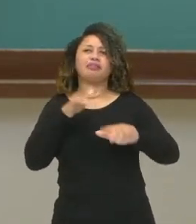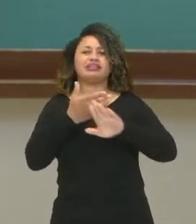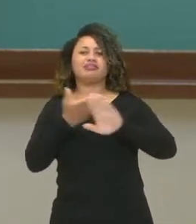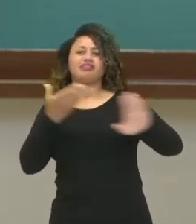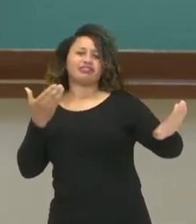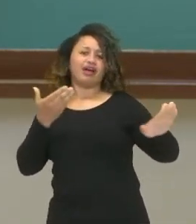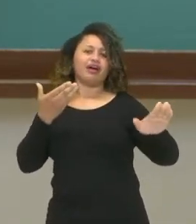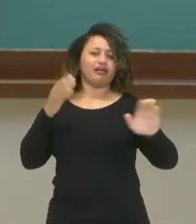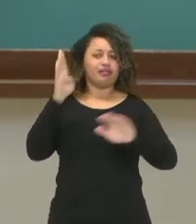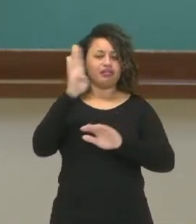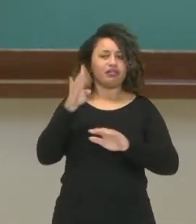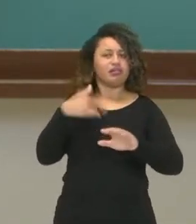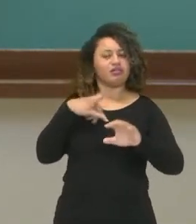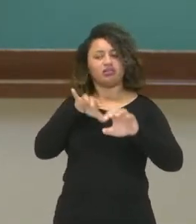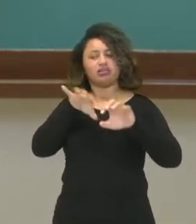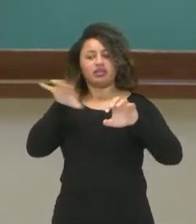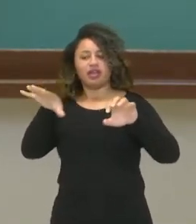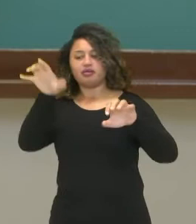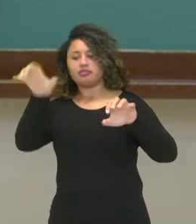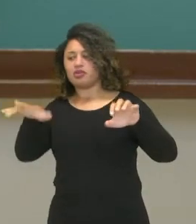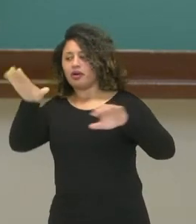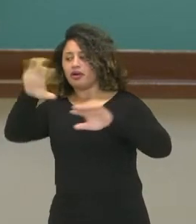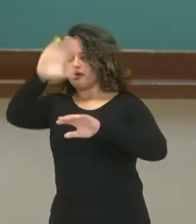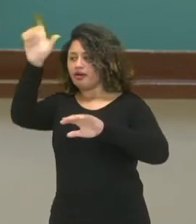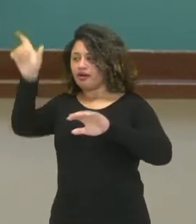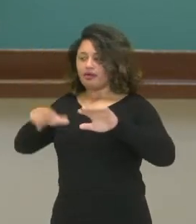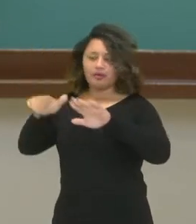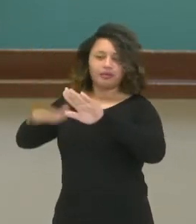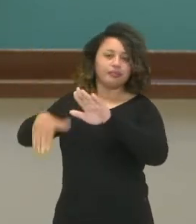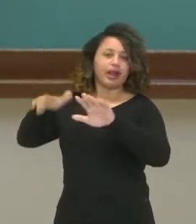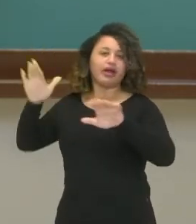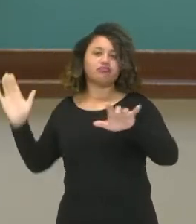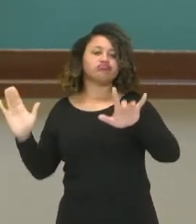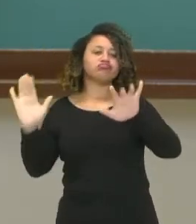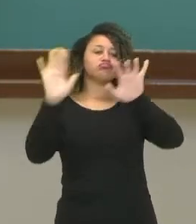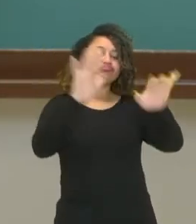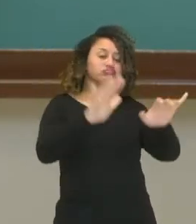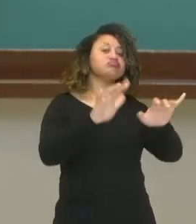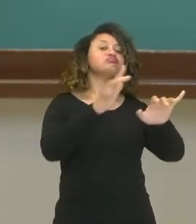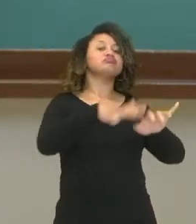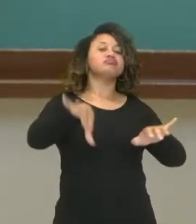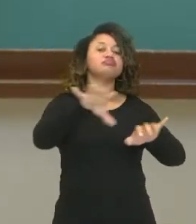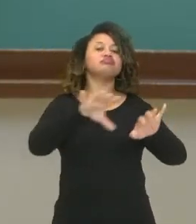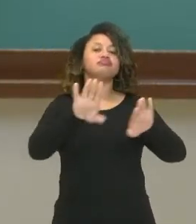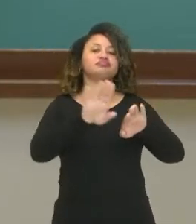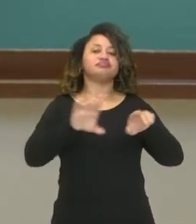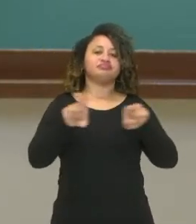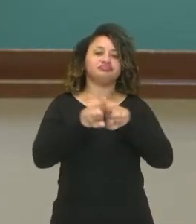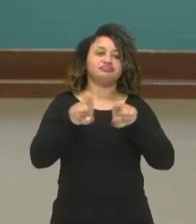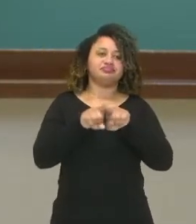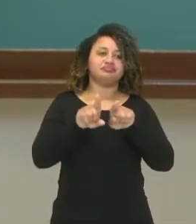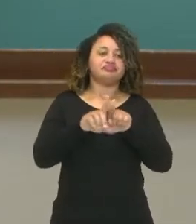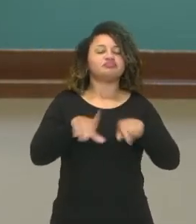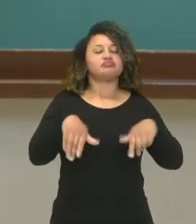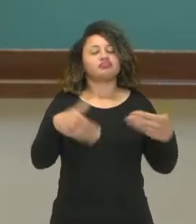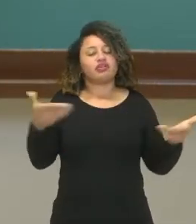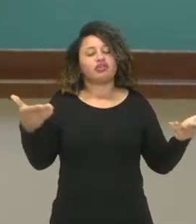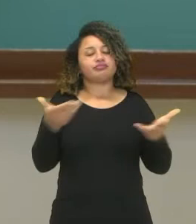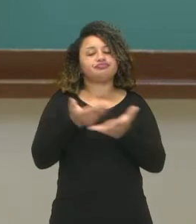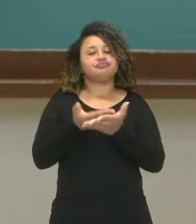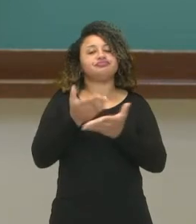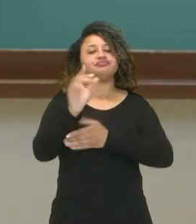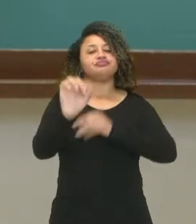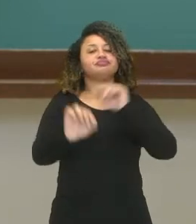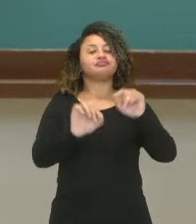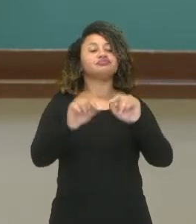Brasil, tirando um pouco as pessoas do litoral, os investimentos da região litorânea. Então, para essa nossa aula, vamos falar